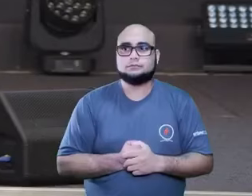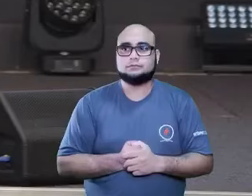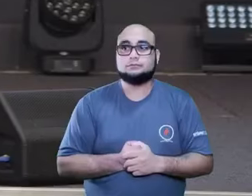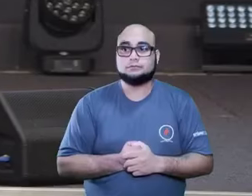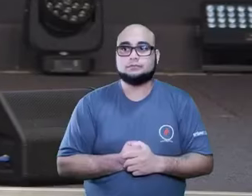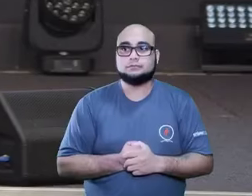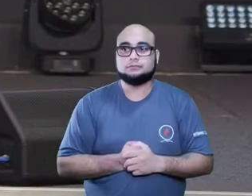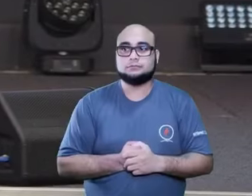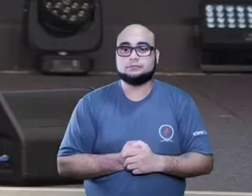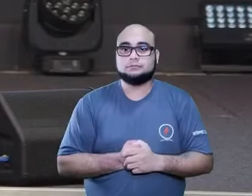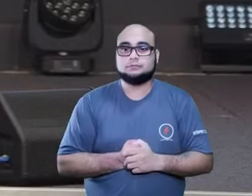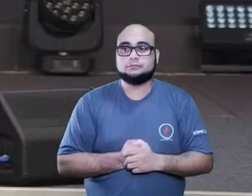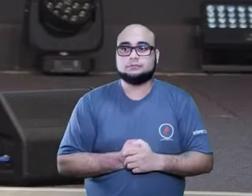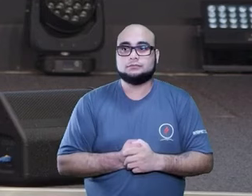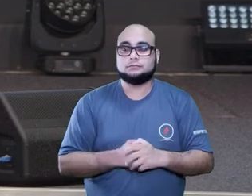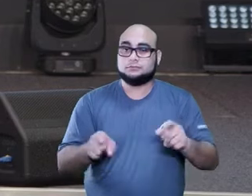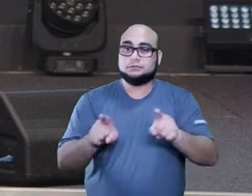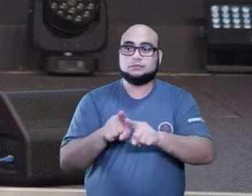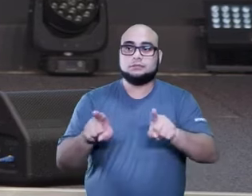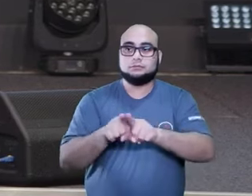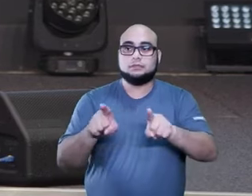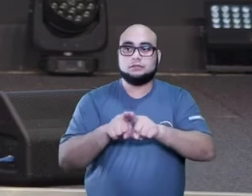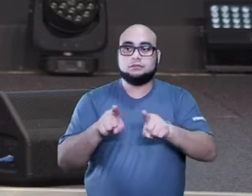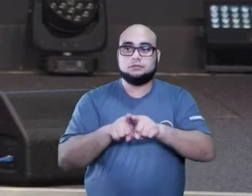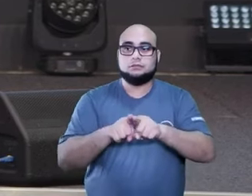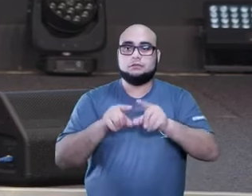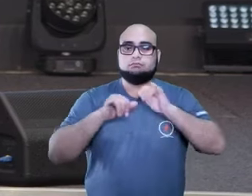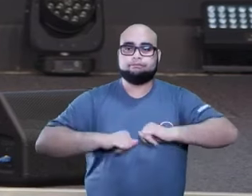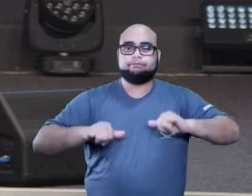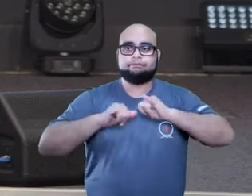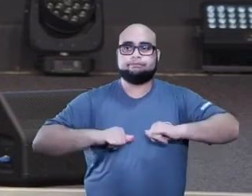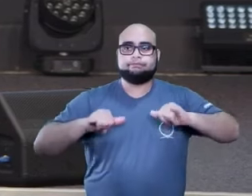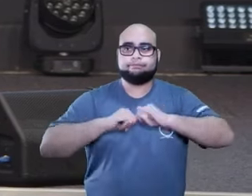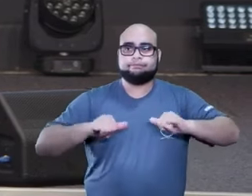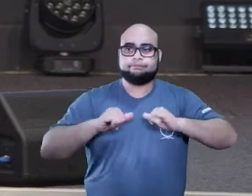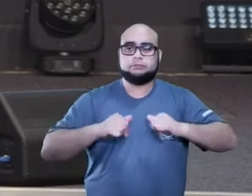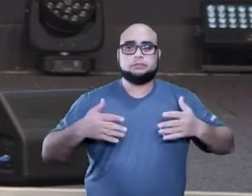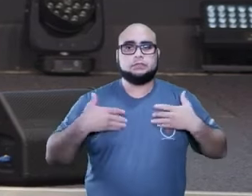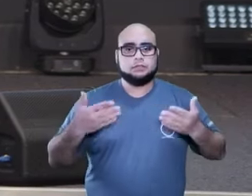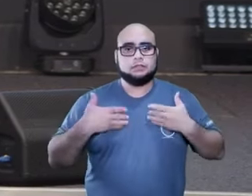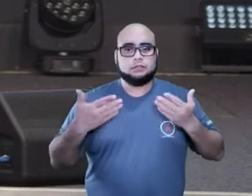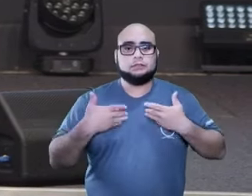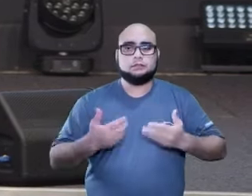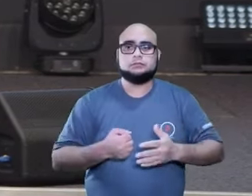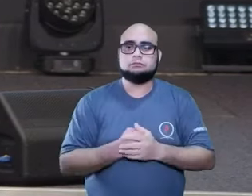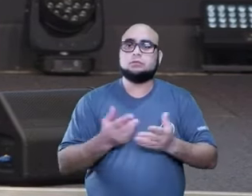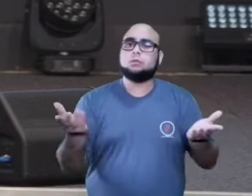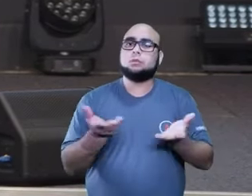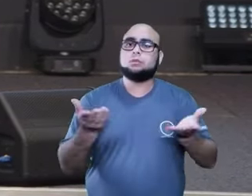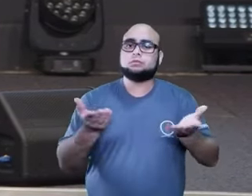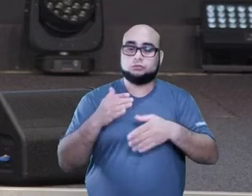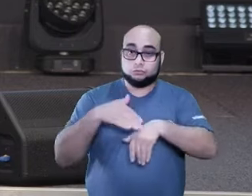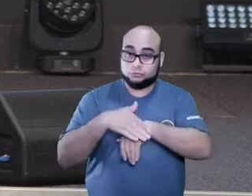quero compartilhar da minha alegria em esta noite